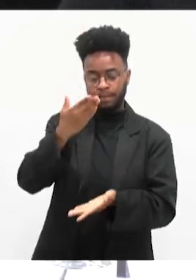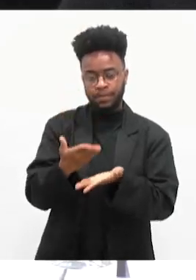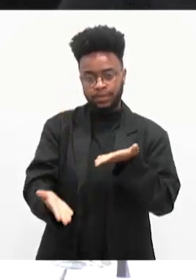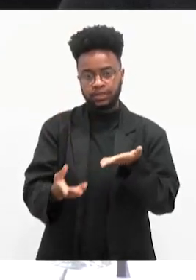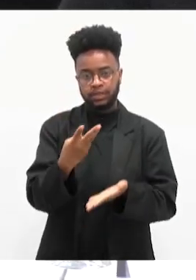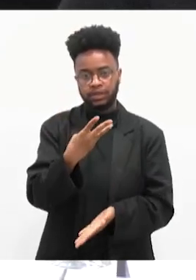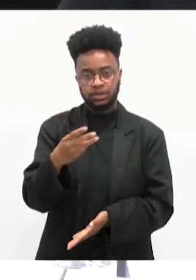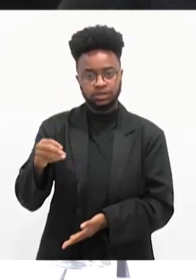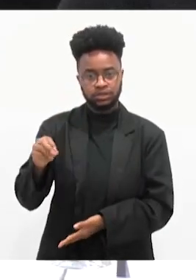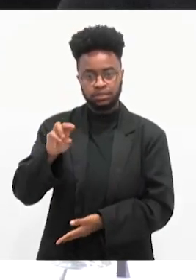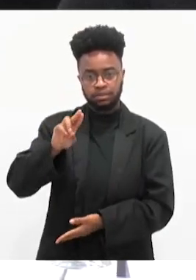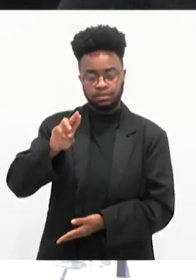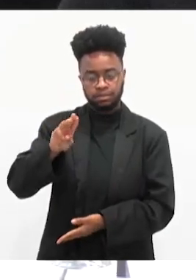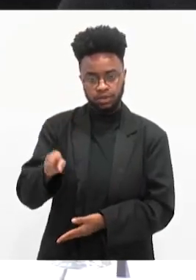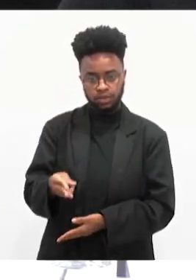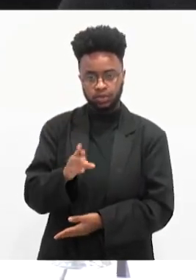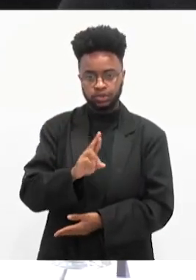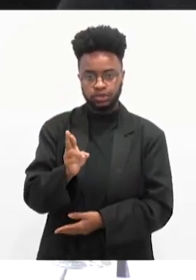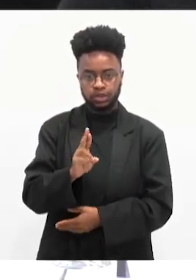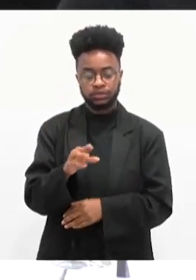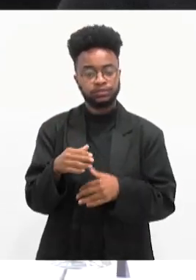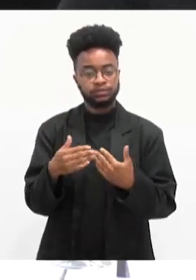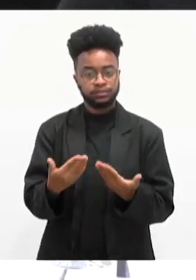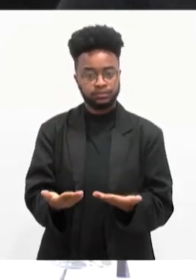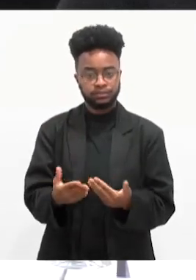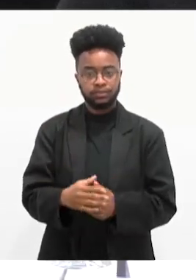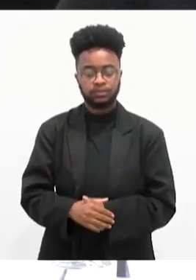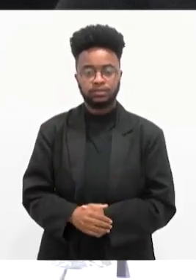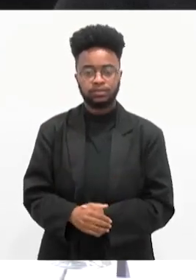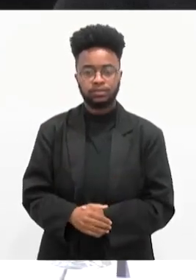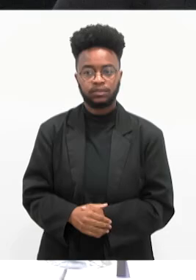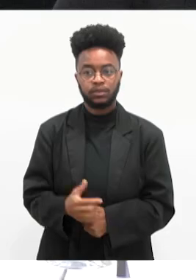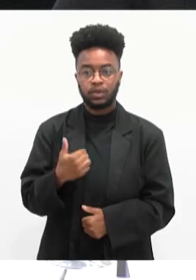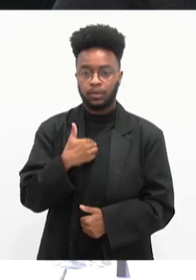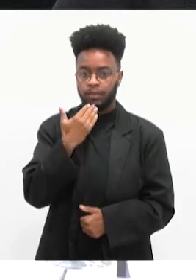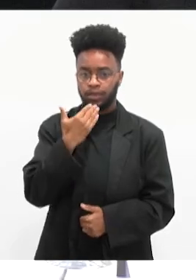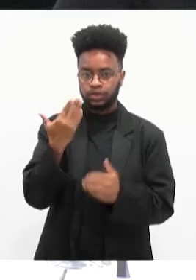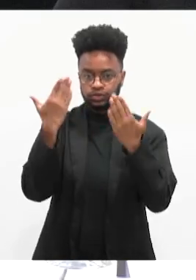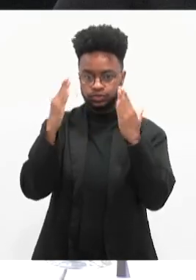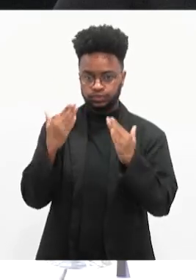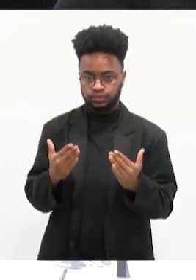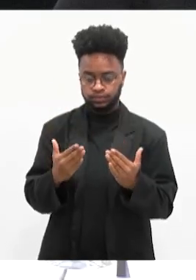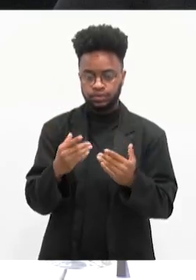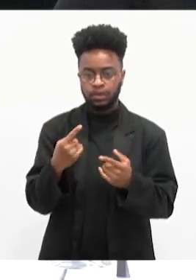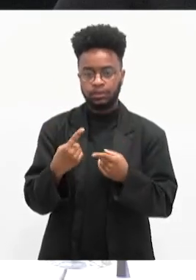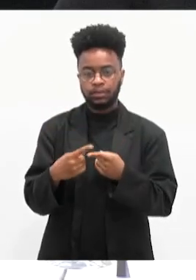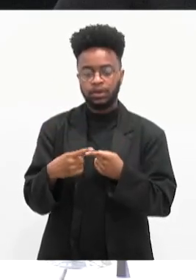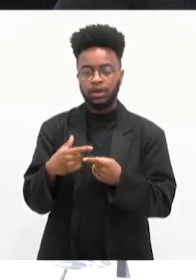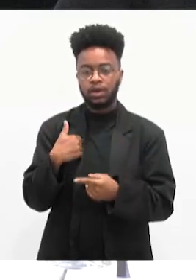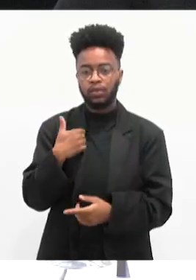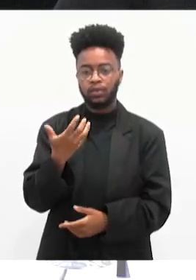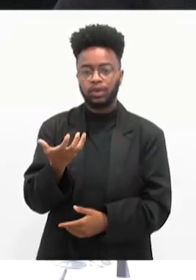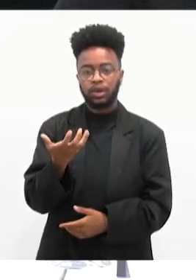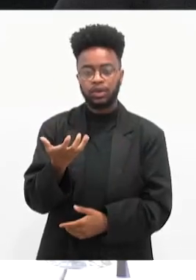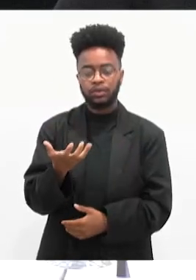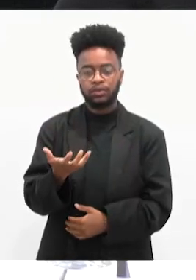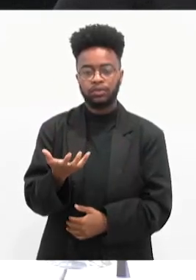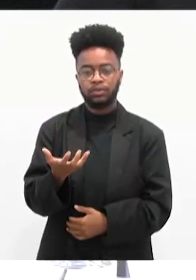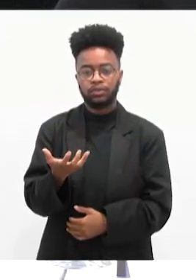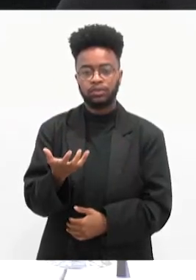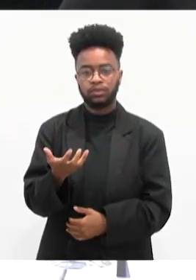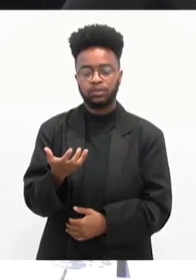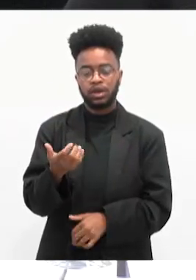reais. Então, assim, posto, eu vou pedir vista, que eu quero pegar